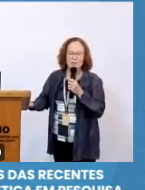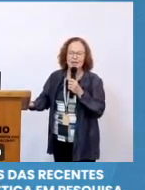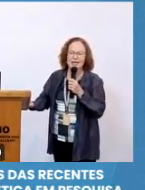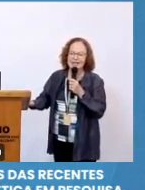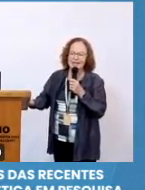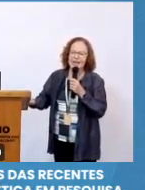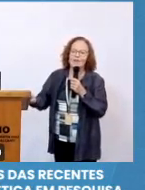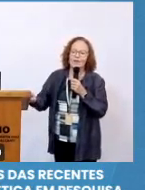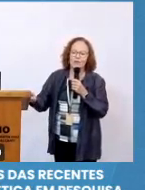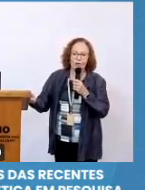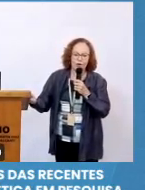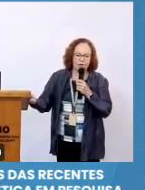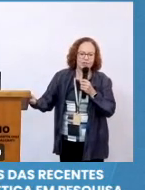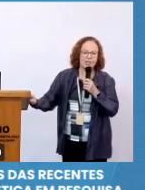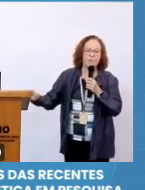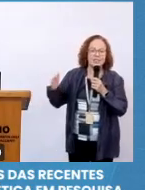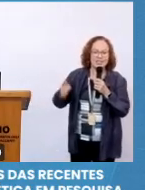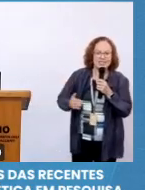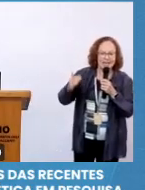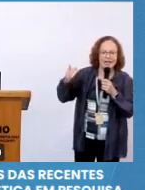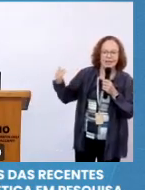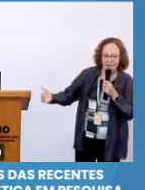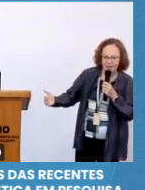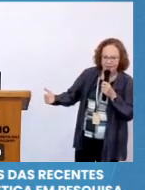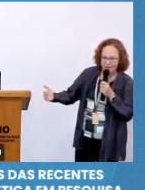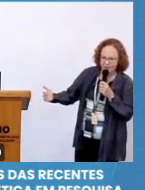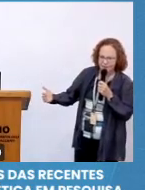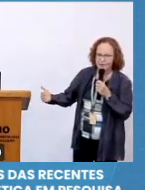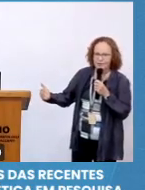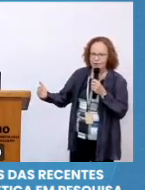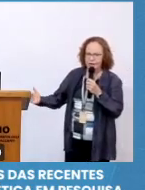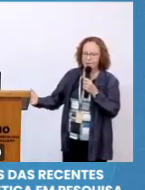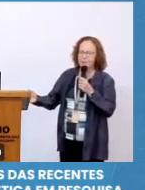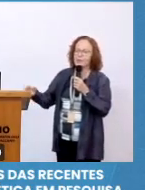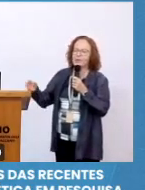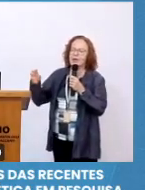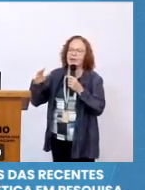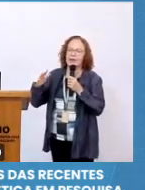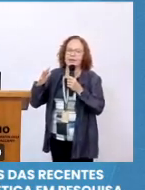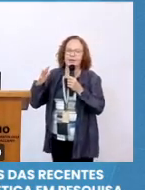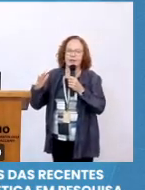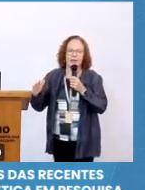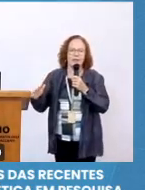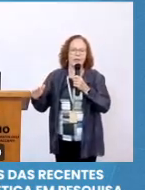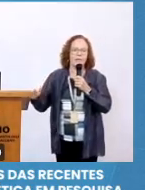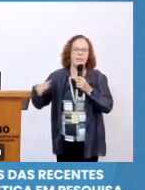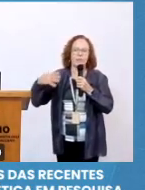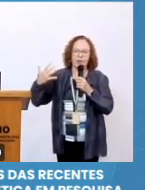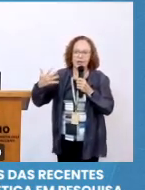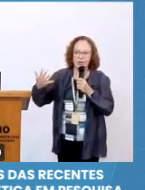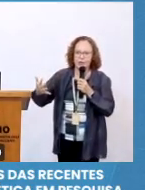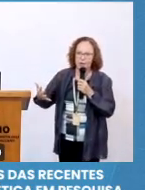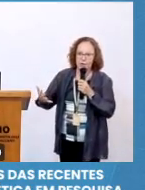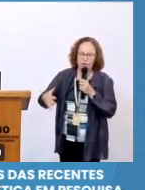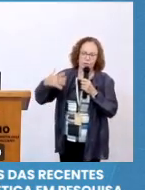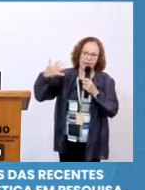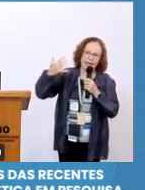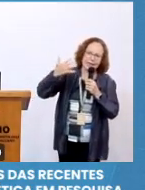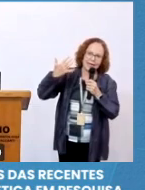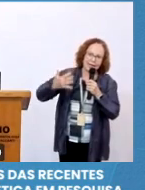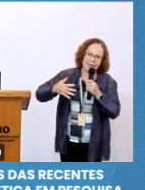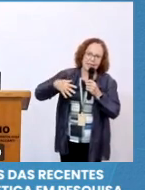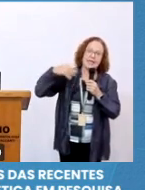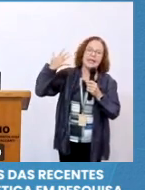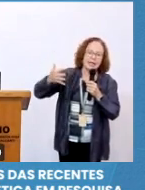essa FIPCLIN foi o Fórum de Pesquisa Clínica, ok? E por que que eu trago isso? Bem,